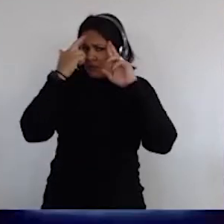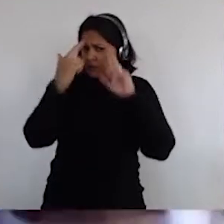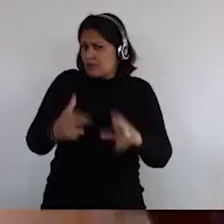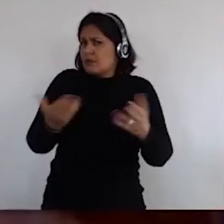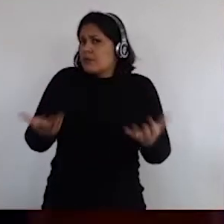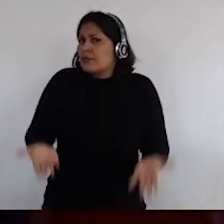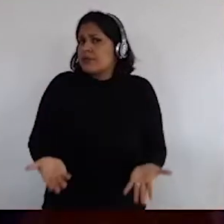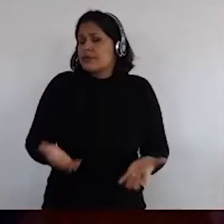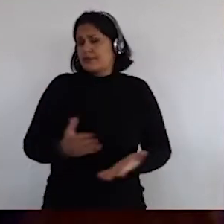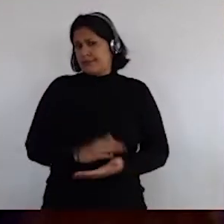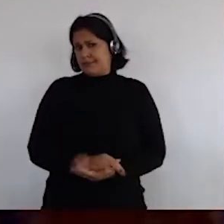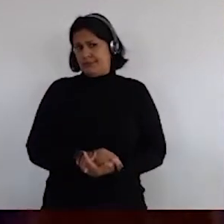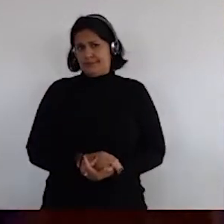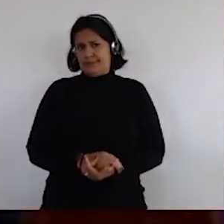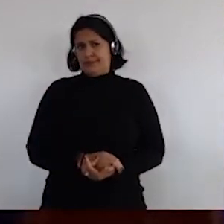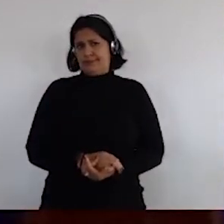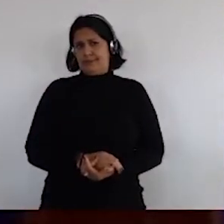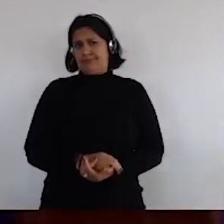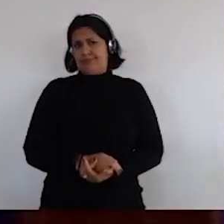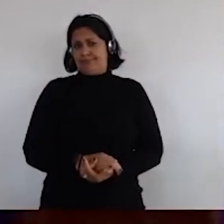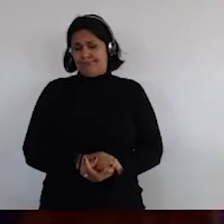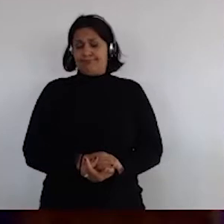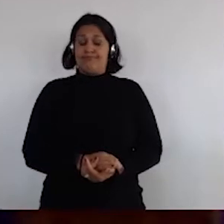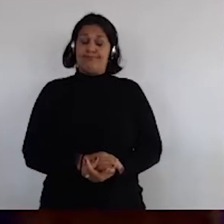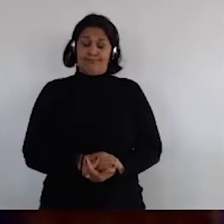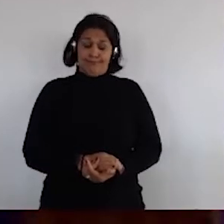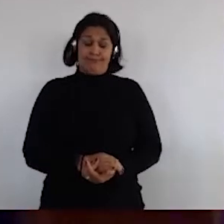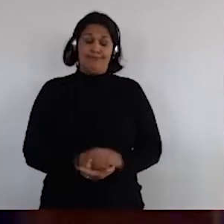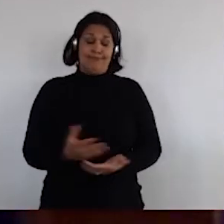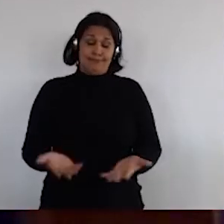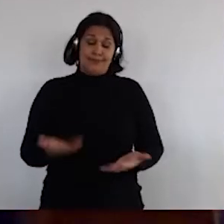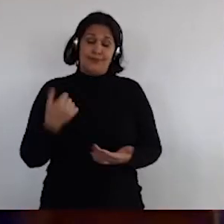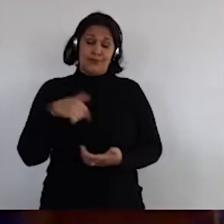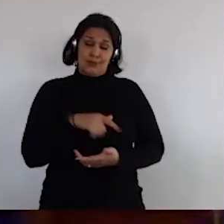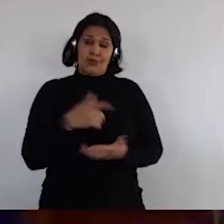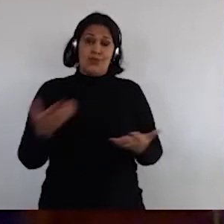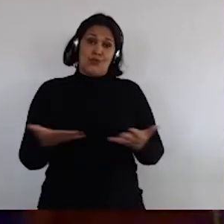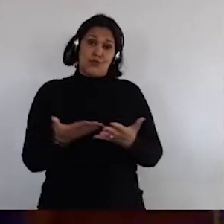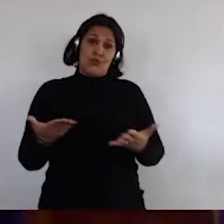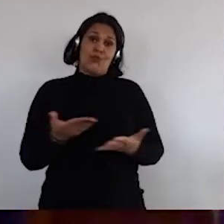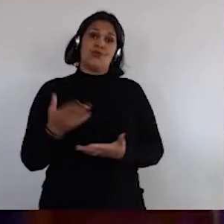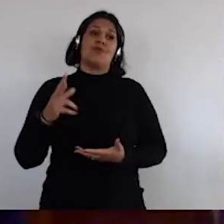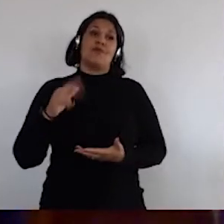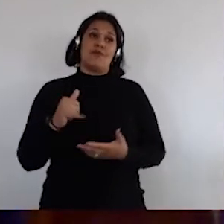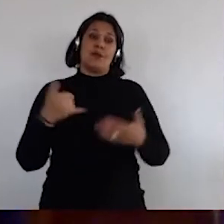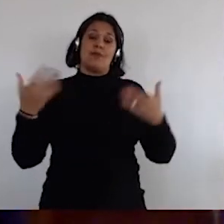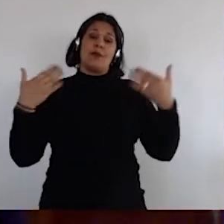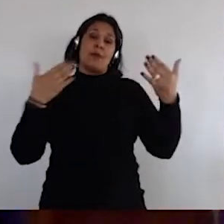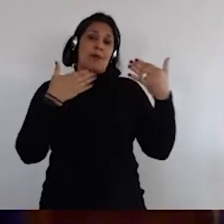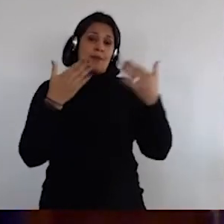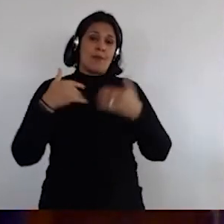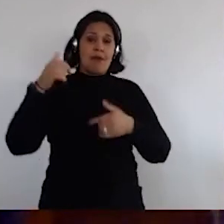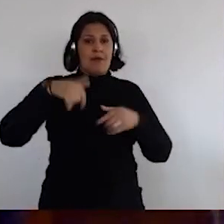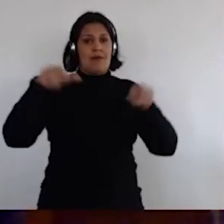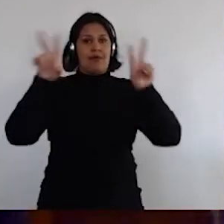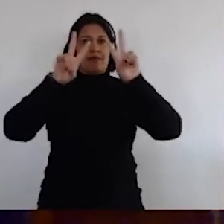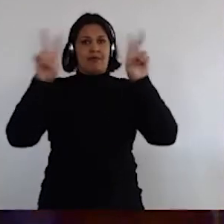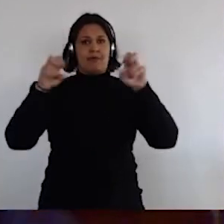na plenitude. E é isto que nós estaremos aqui hoje a debater neste